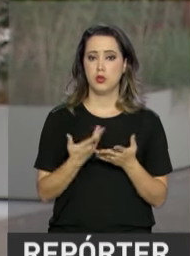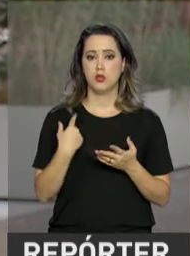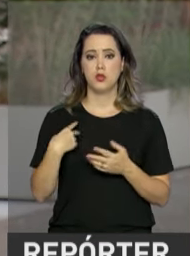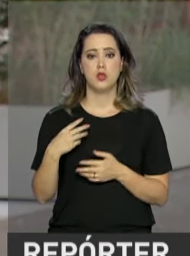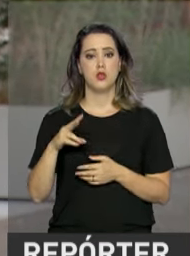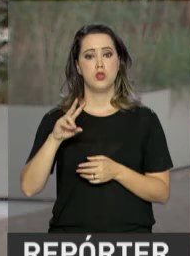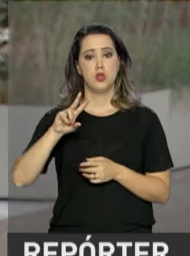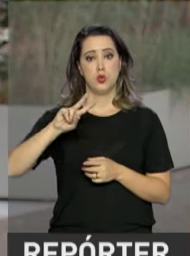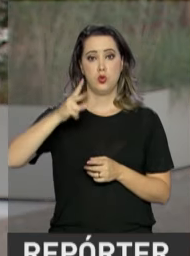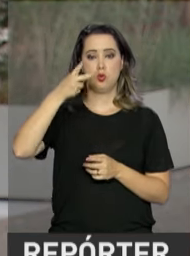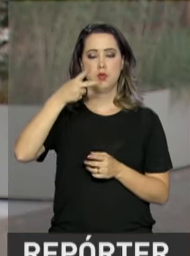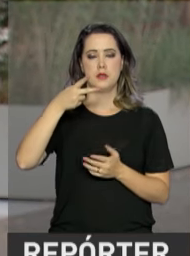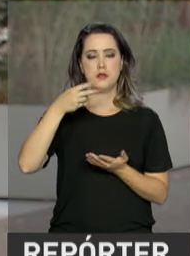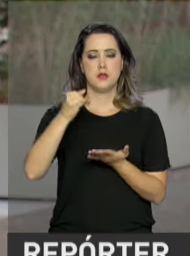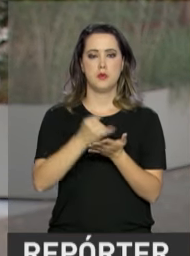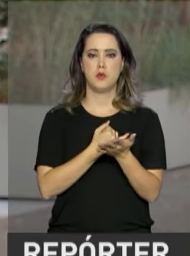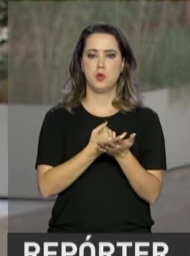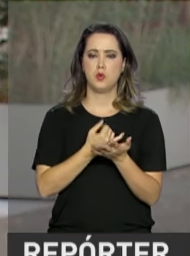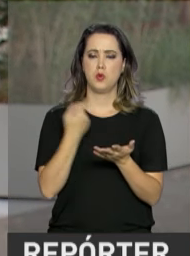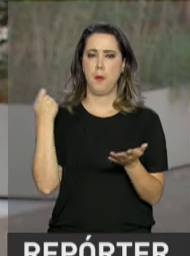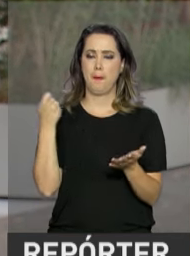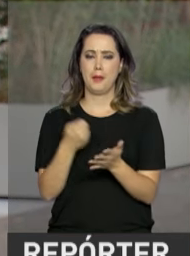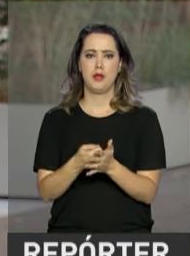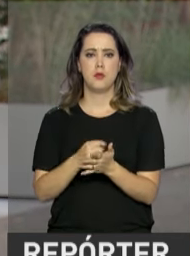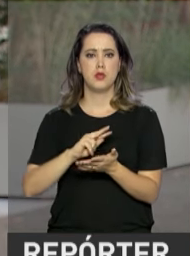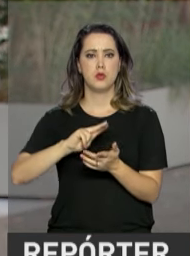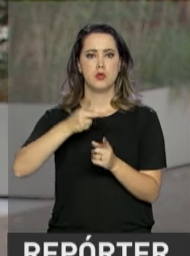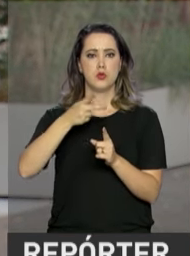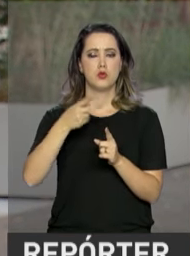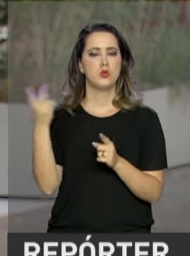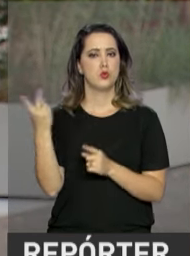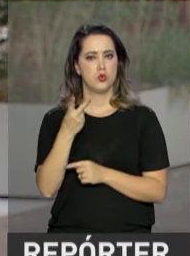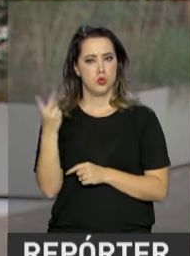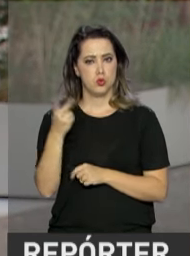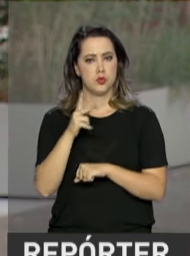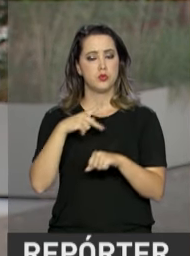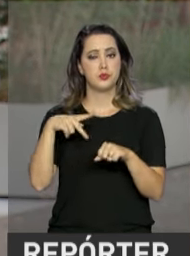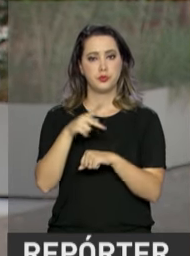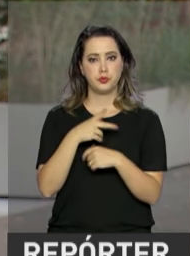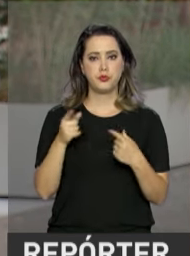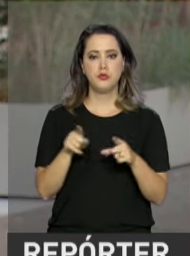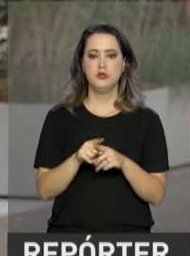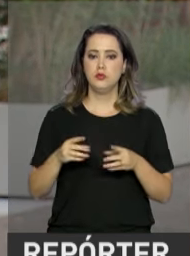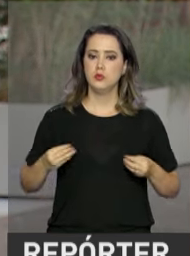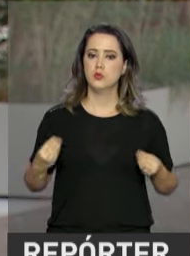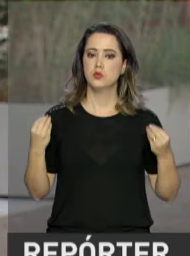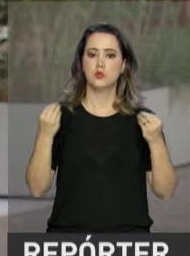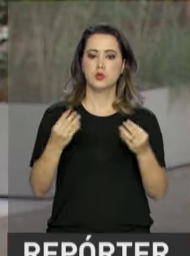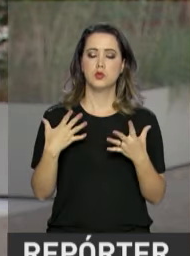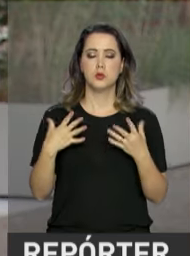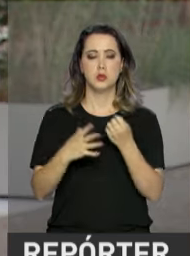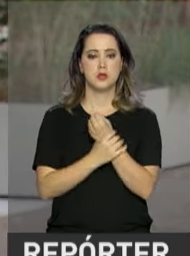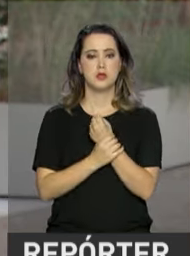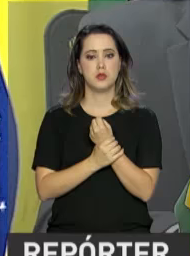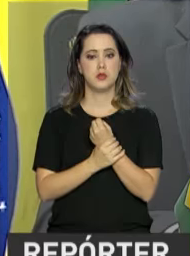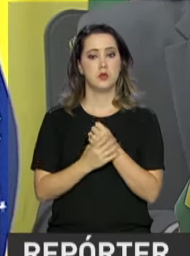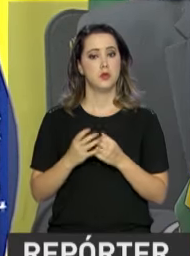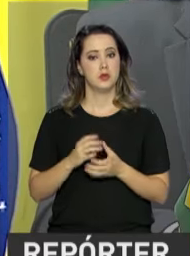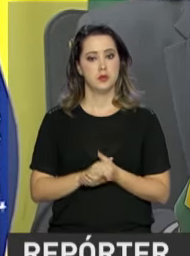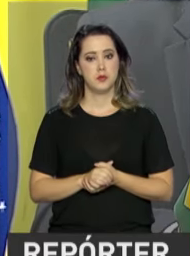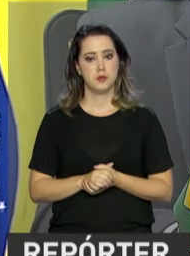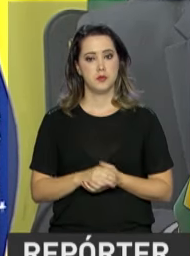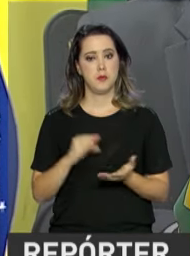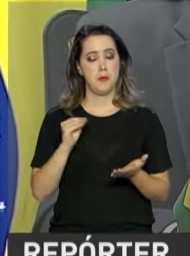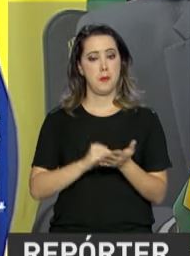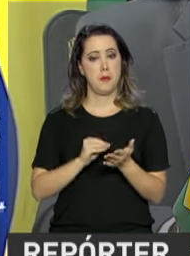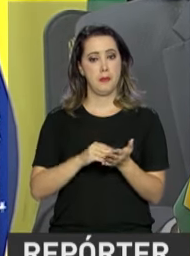dupla tributação, ou seja, o pagamento de impostos nos dois países, e ainda garantir maior segurança aos negócios. A falta